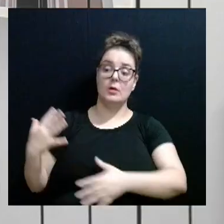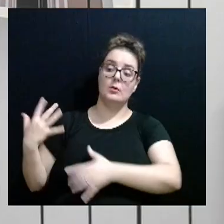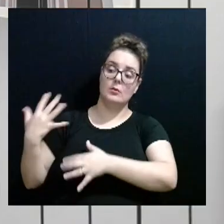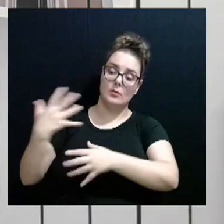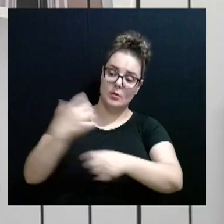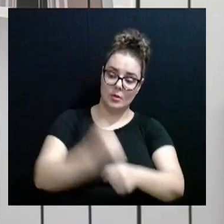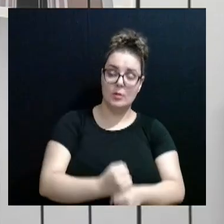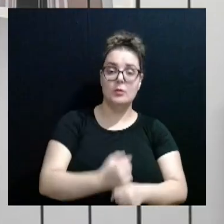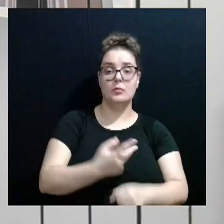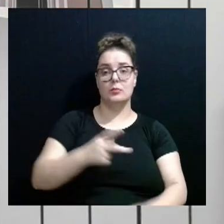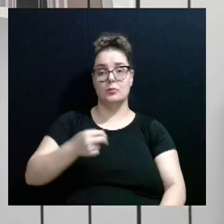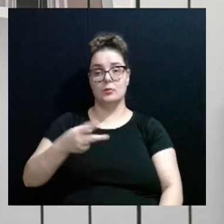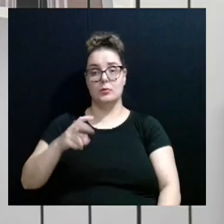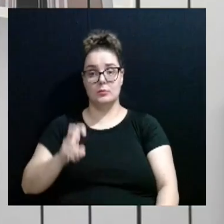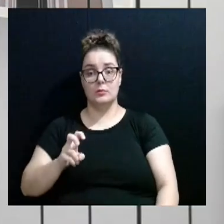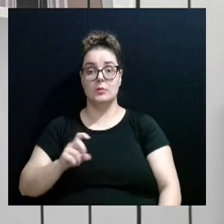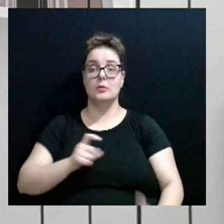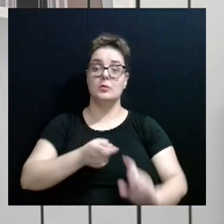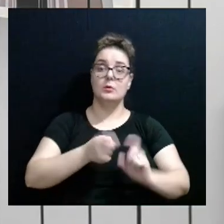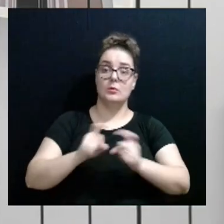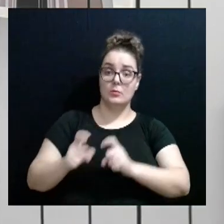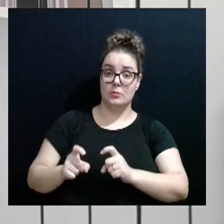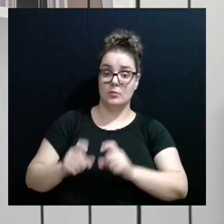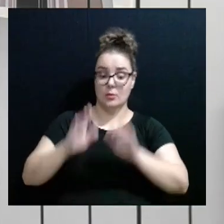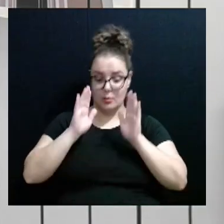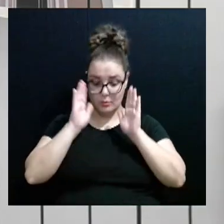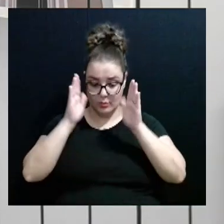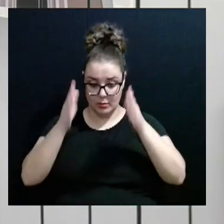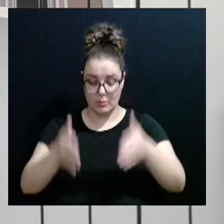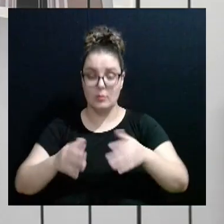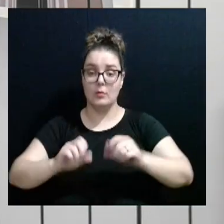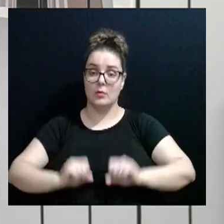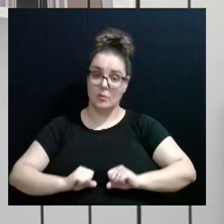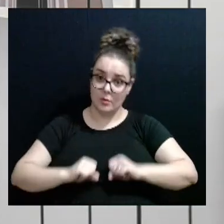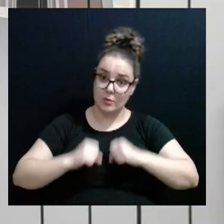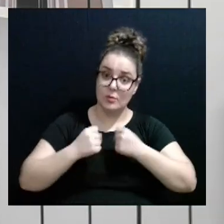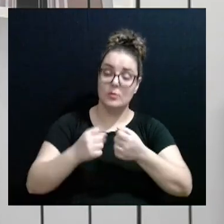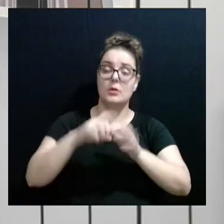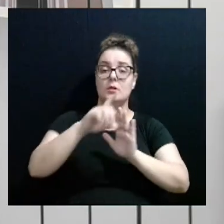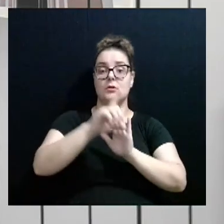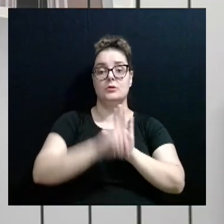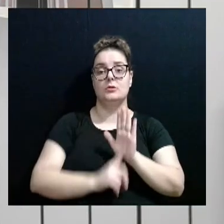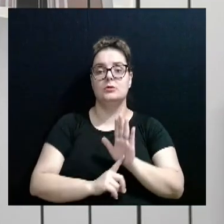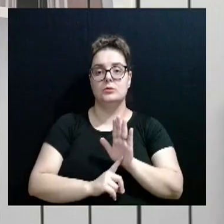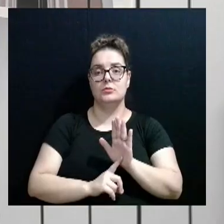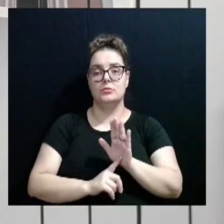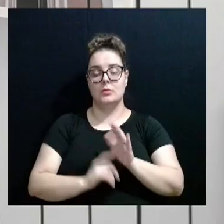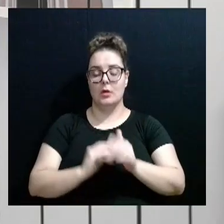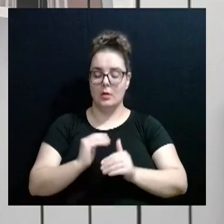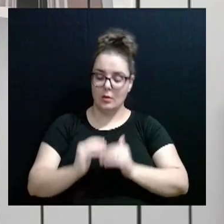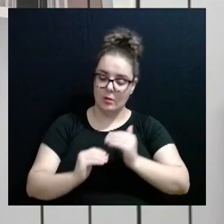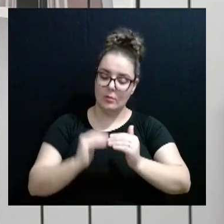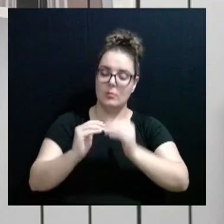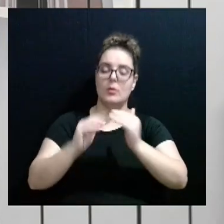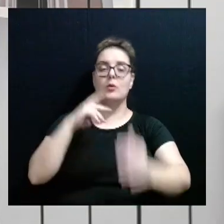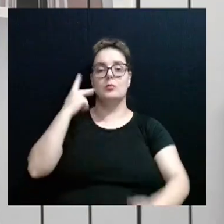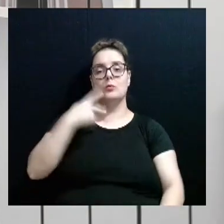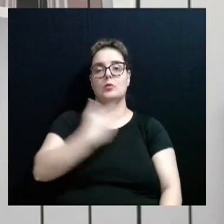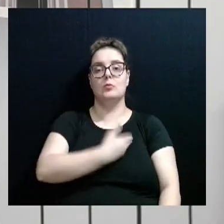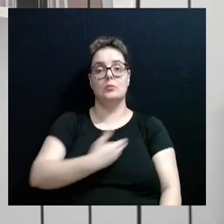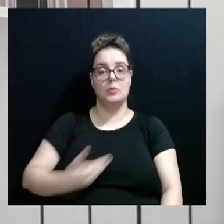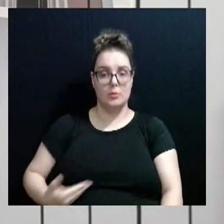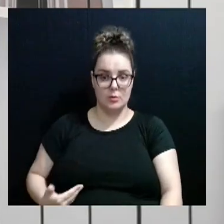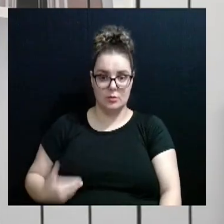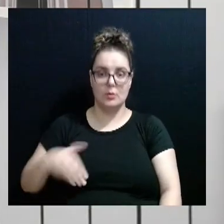as reuniões tiveram como foco a defesa de direitos e a construção de políticas públicas mais inclusivas